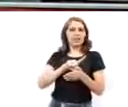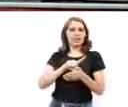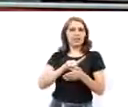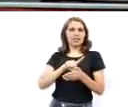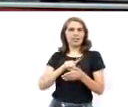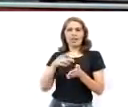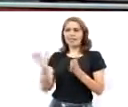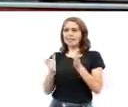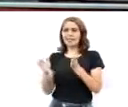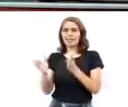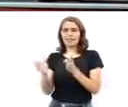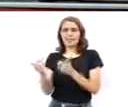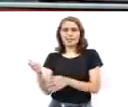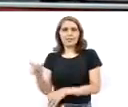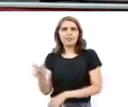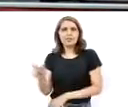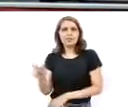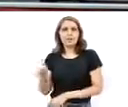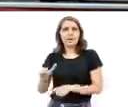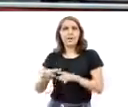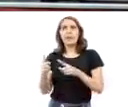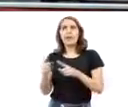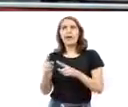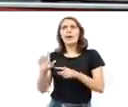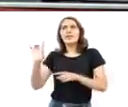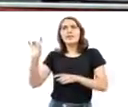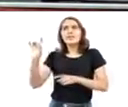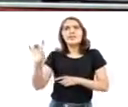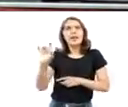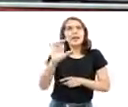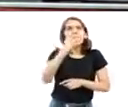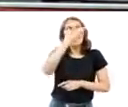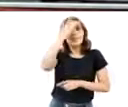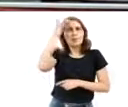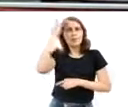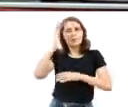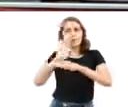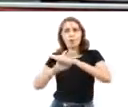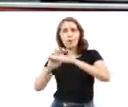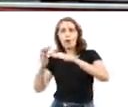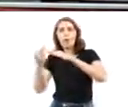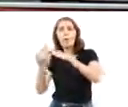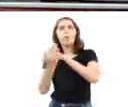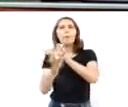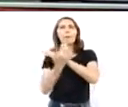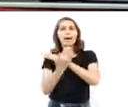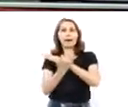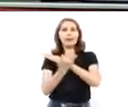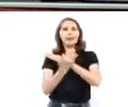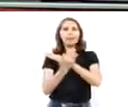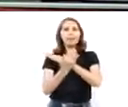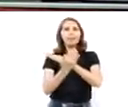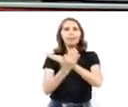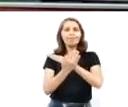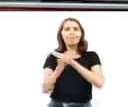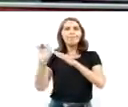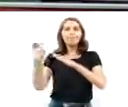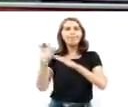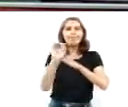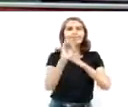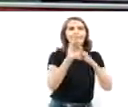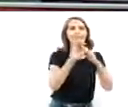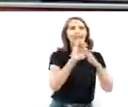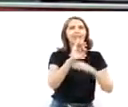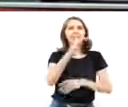realidade. Cada espaço foi uma realidade. Cada bairro, cada espaço que eu digo, o campo e a cidade, cada um